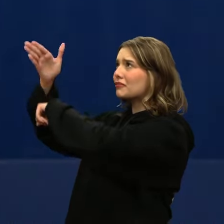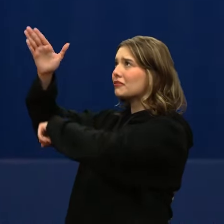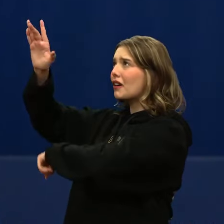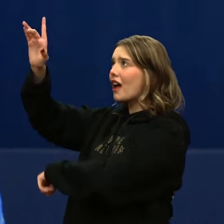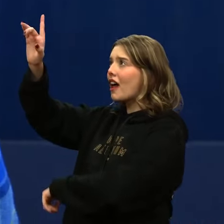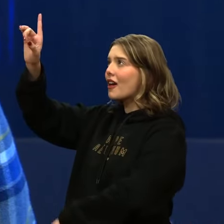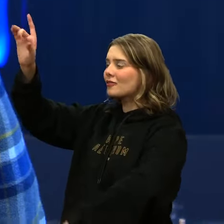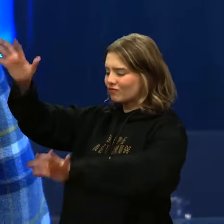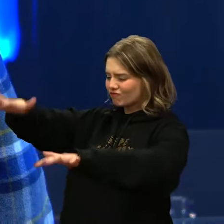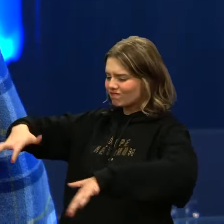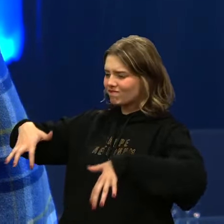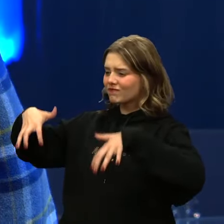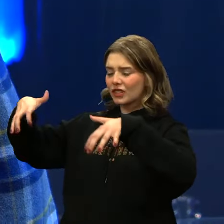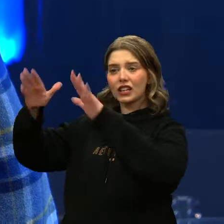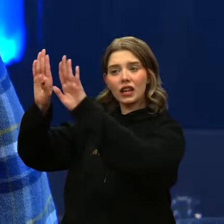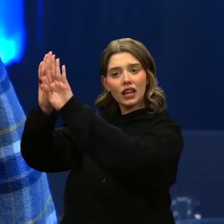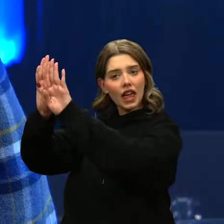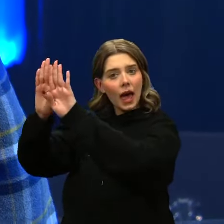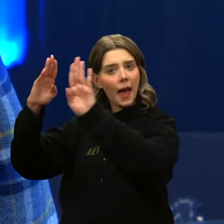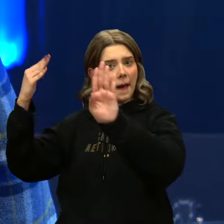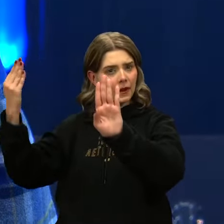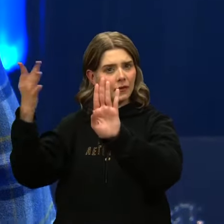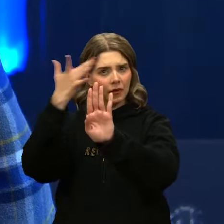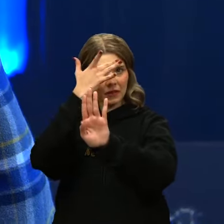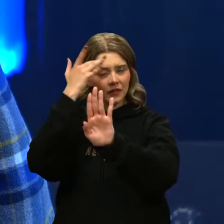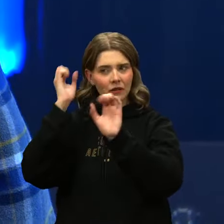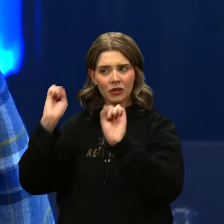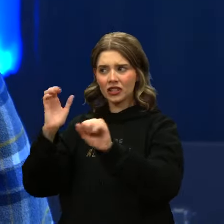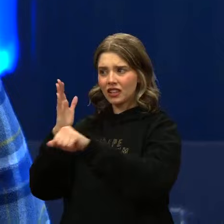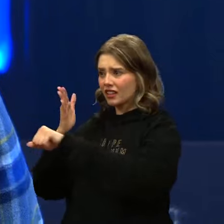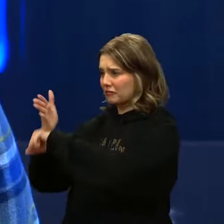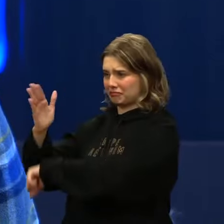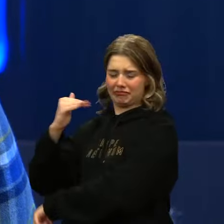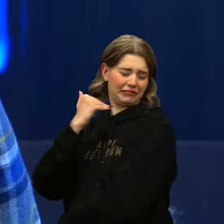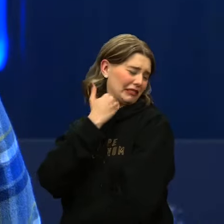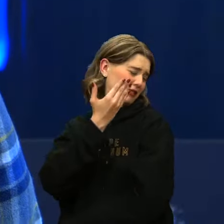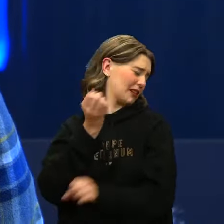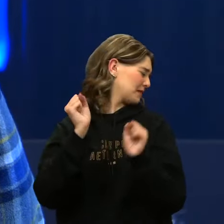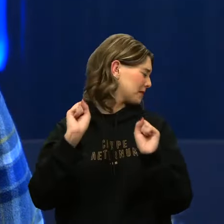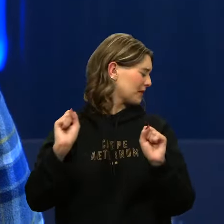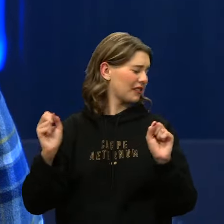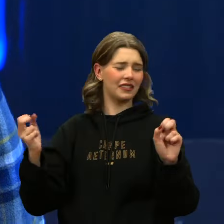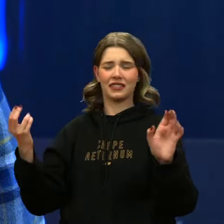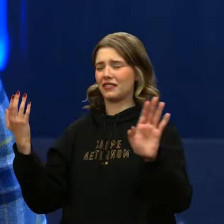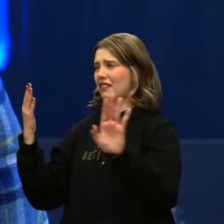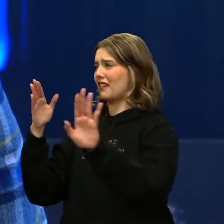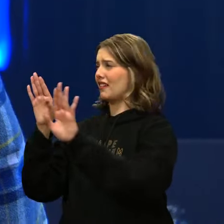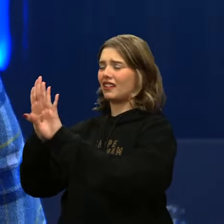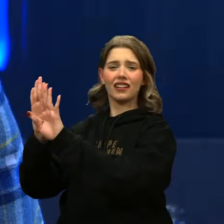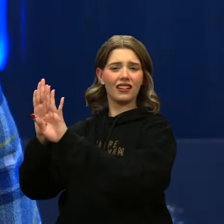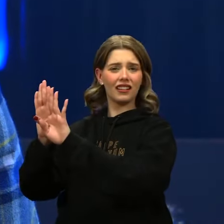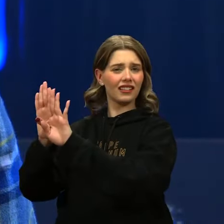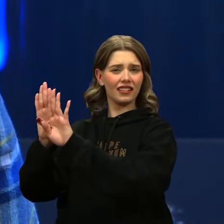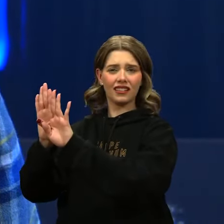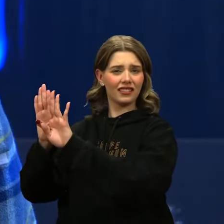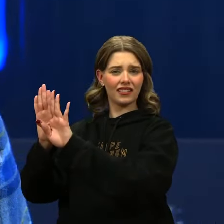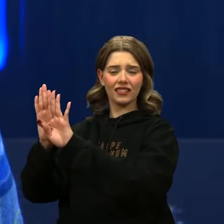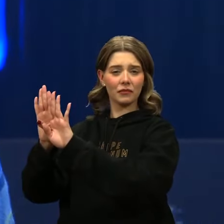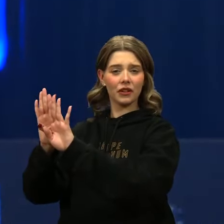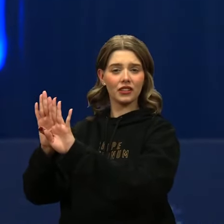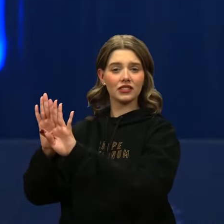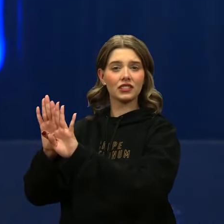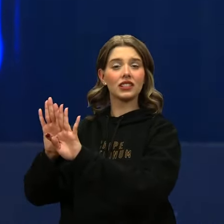abre a porta da sala do trono para alguém, ninguém fecha. Ele é o único que tem autoridade para levar a mim e a você à sala